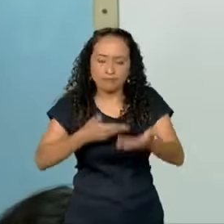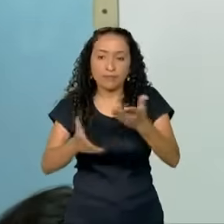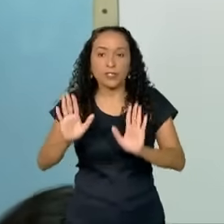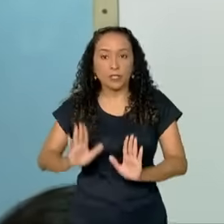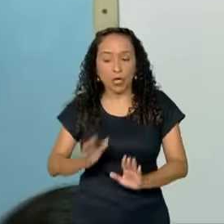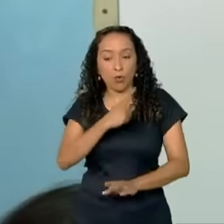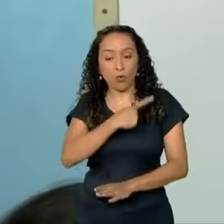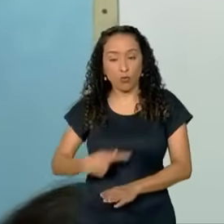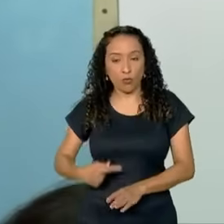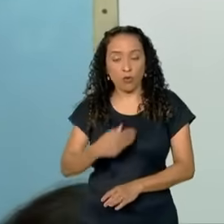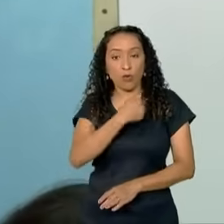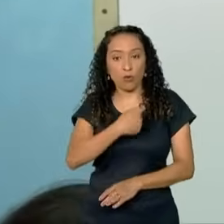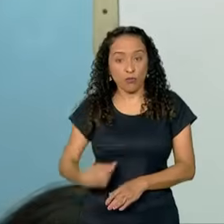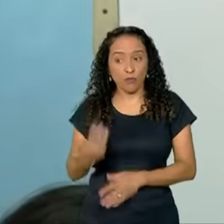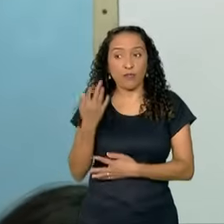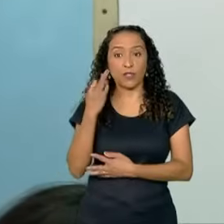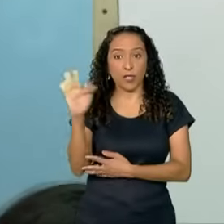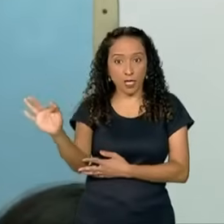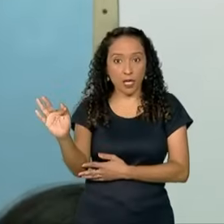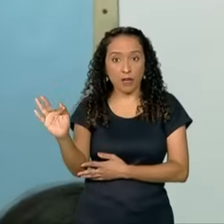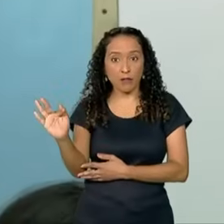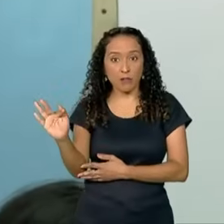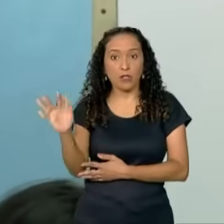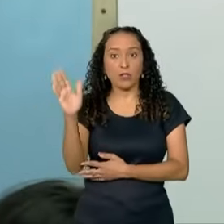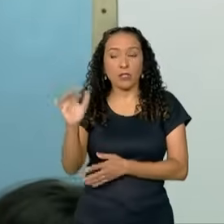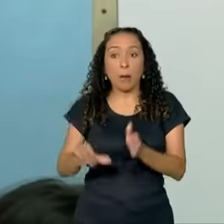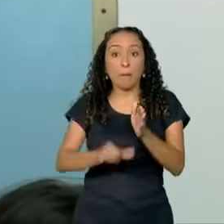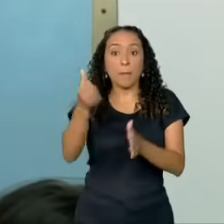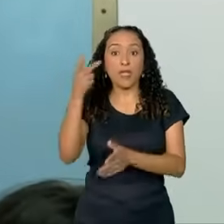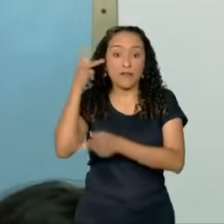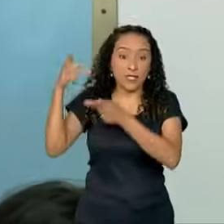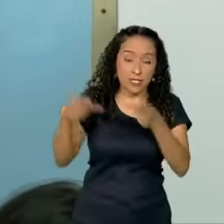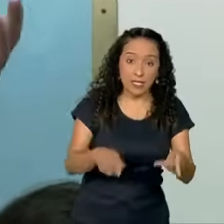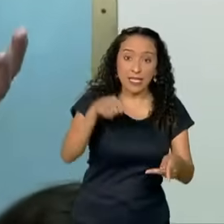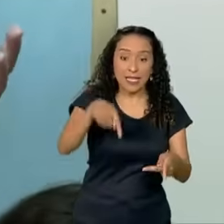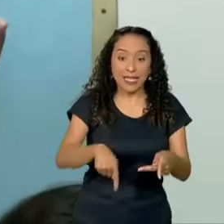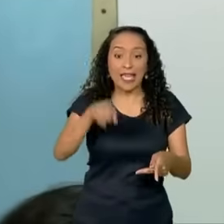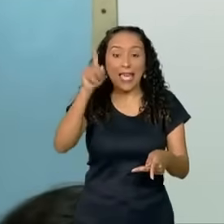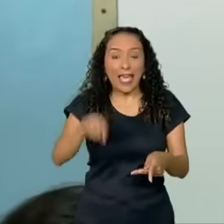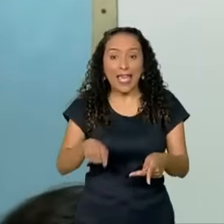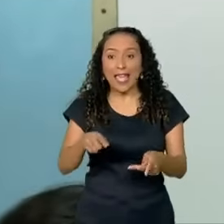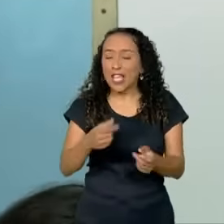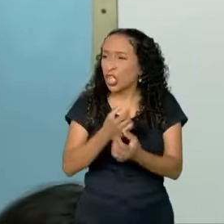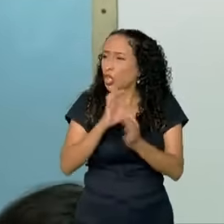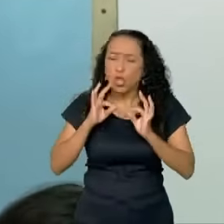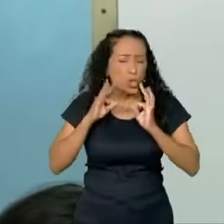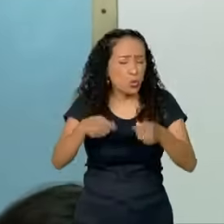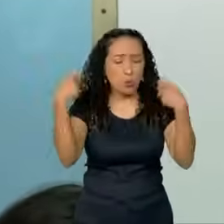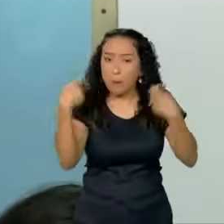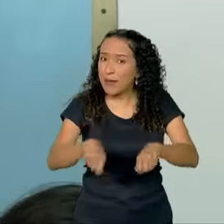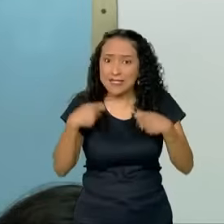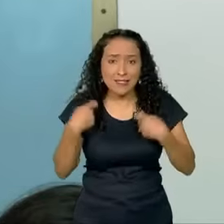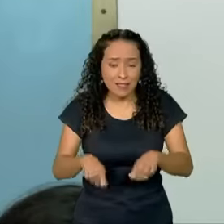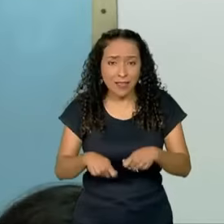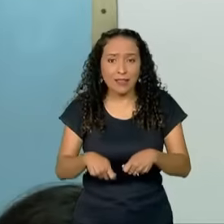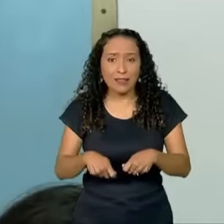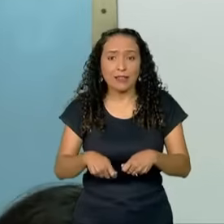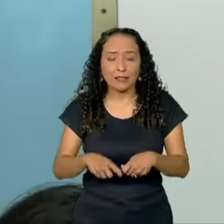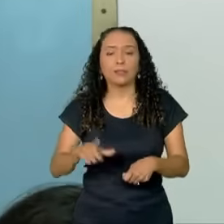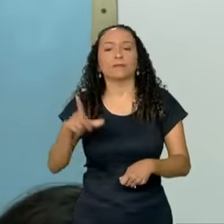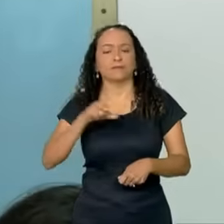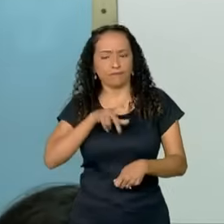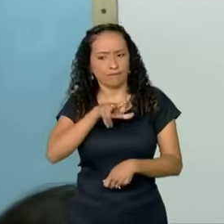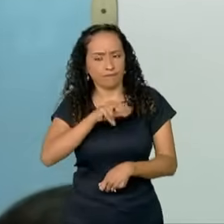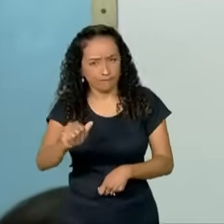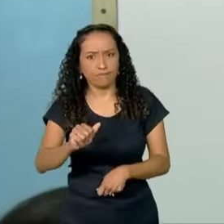governo federal, já dita aqui na primeira visita do presidente Lula, é o que for necessário. E está sendo e